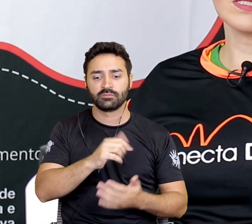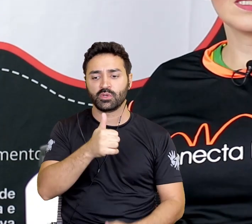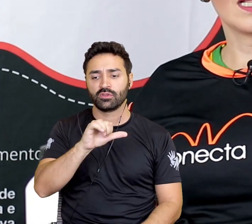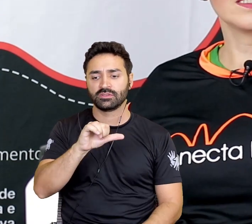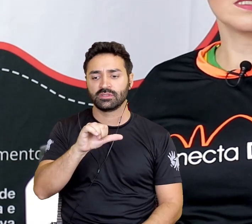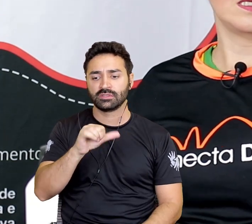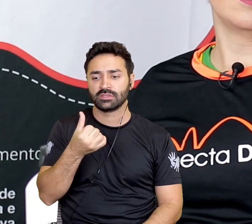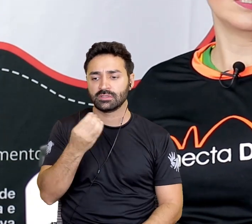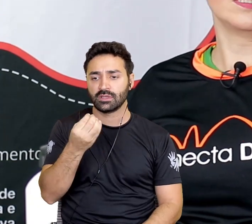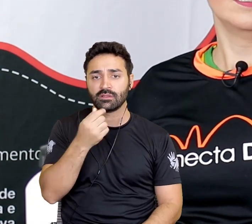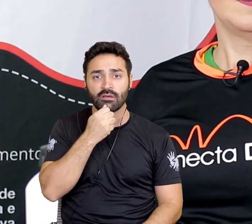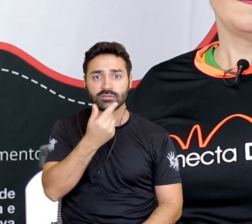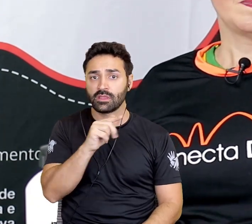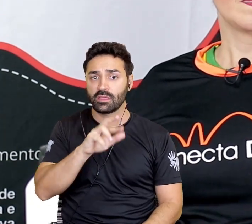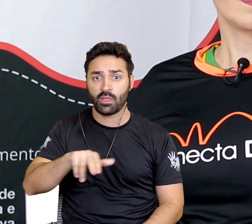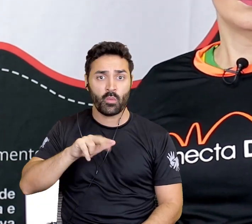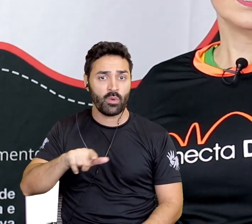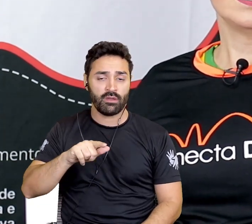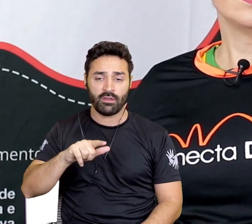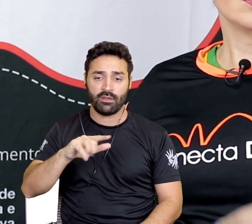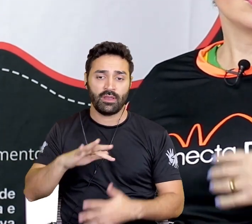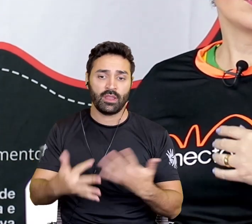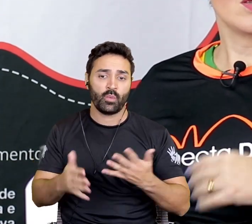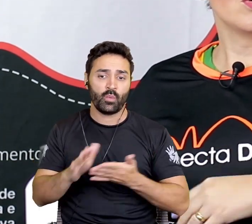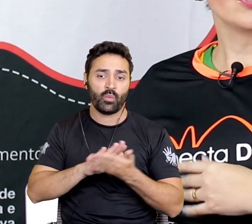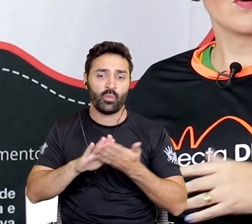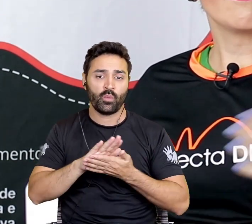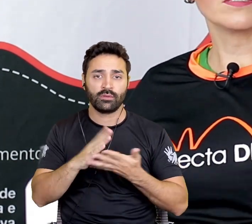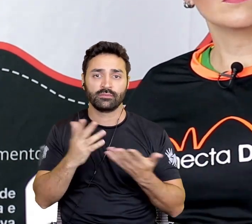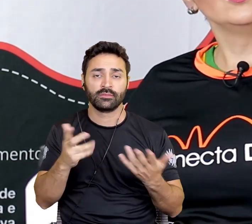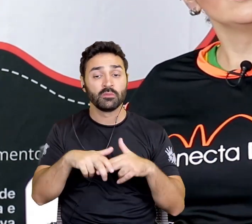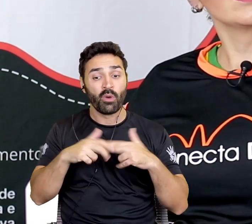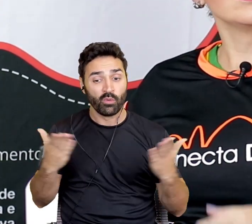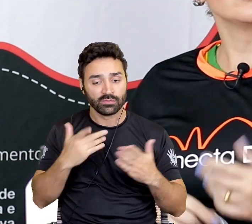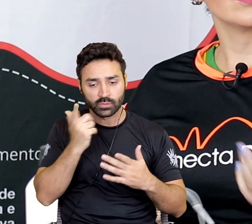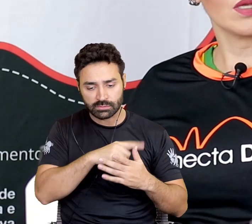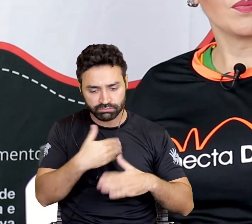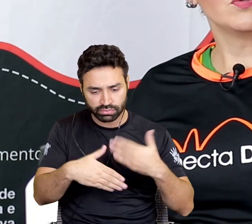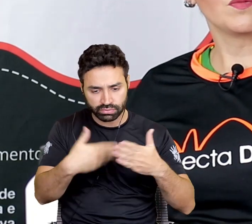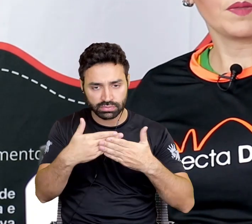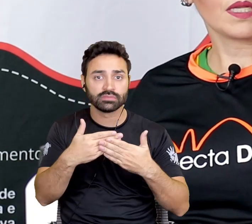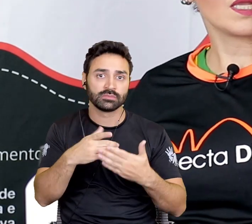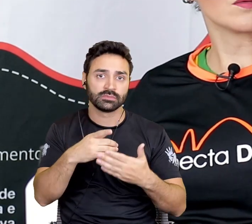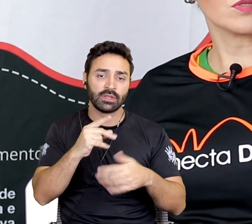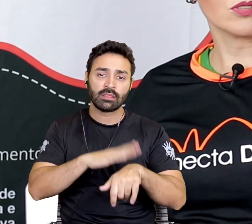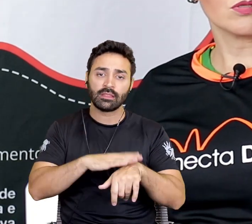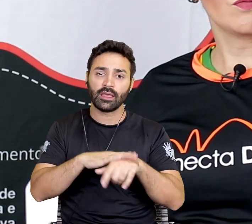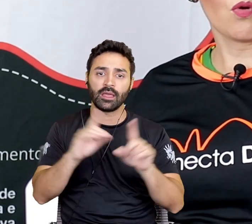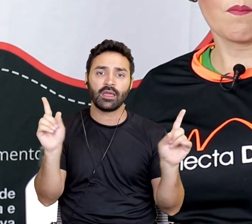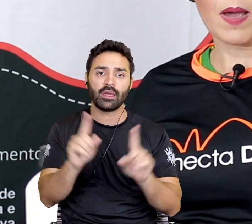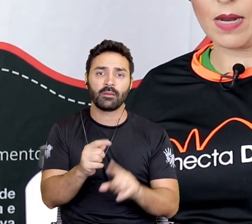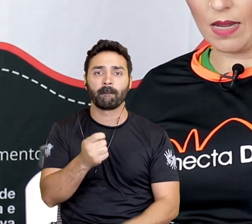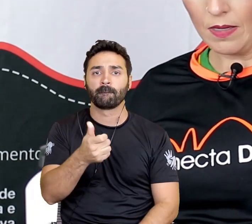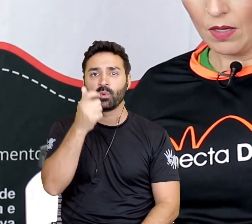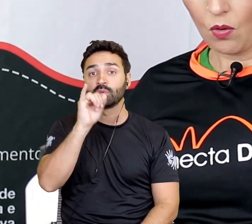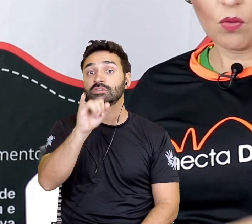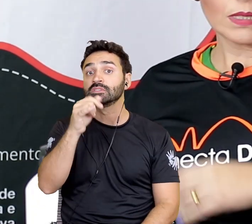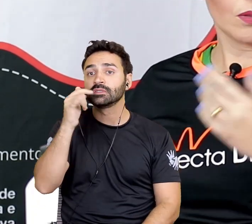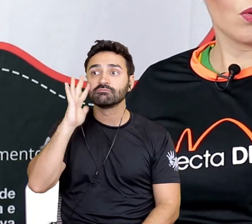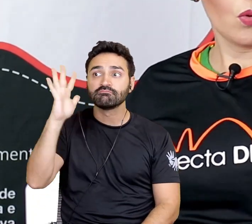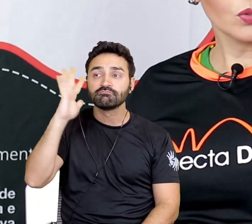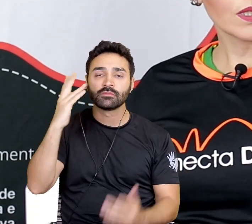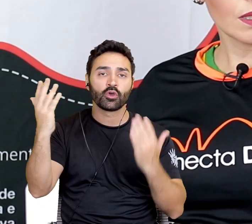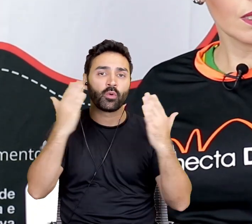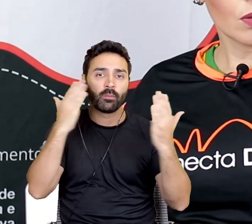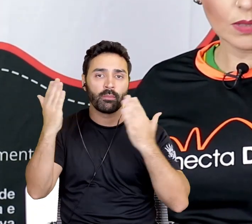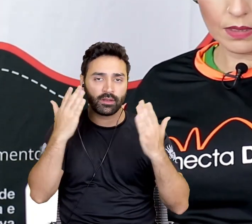eram consideradas línguas. Então, assim, a gente tem hoje um avanço muito grande em um tempo muito pequeno, se a gente for comparar